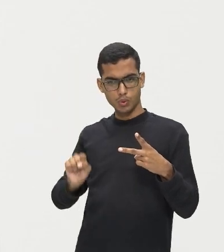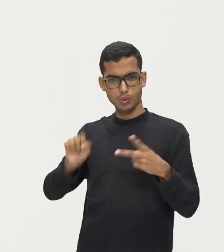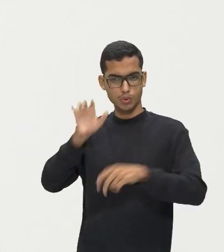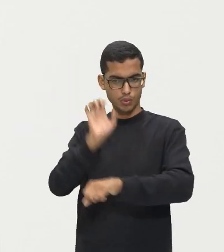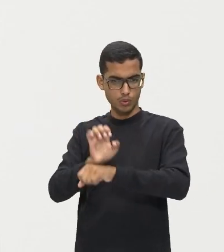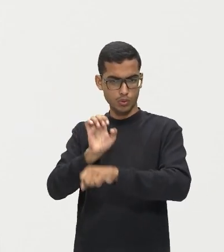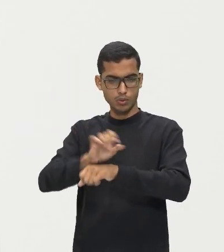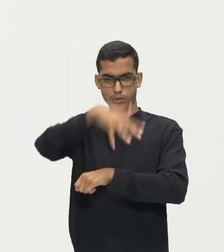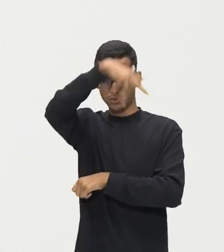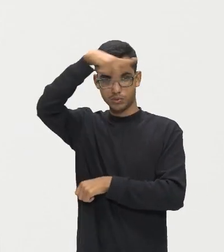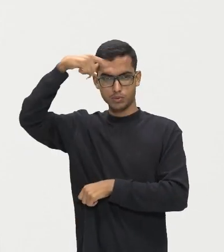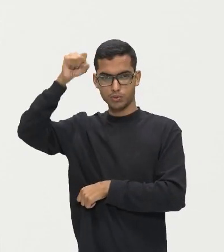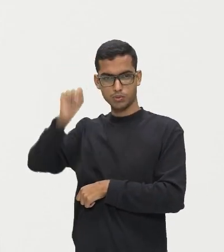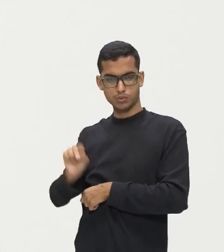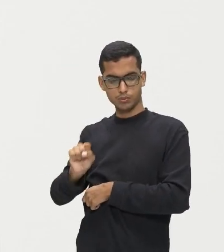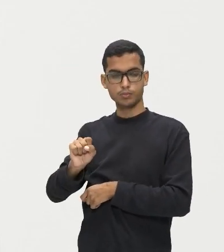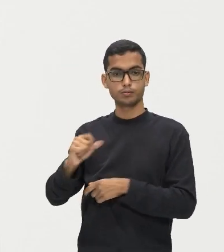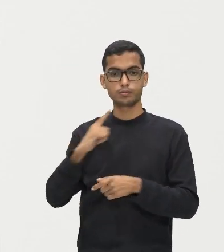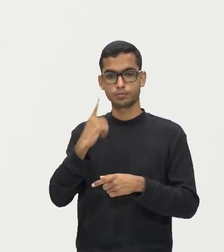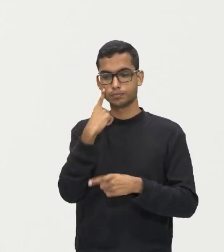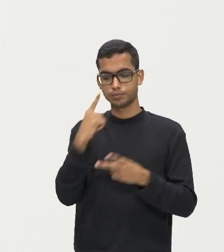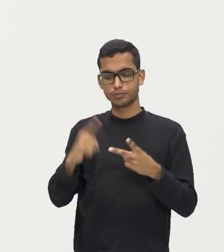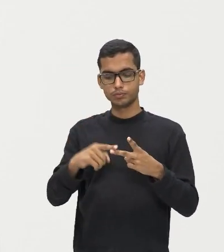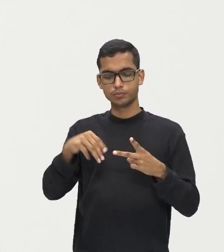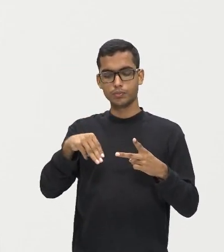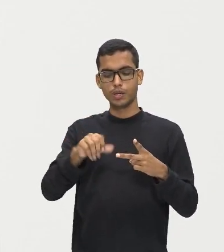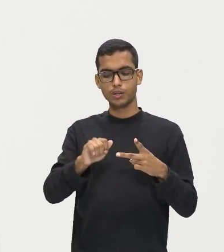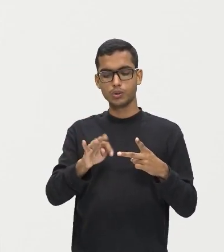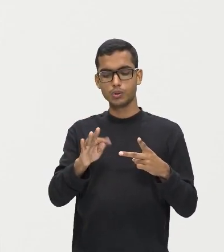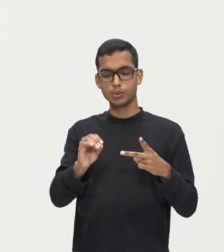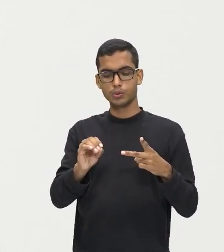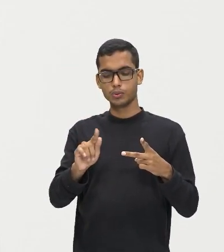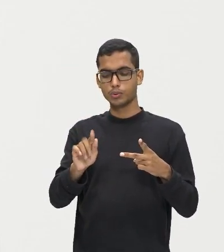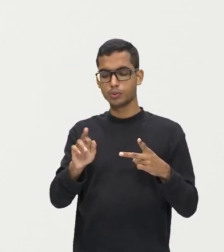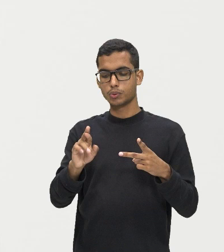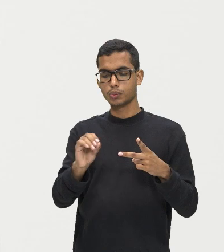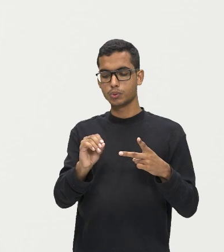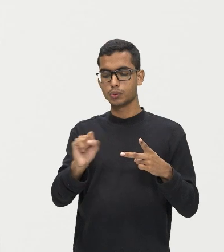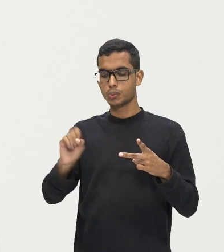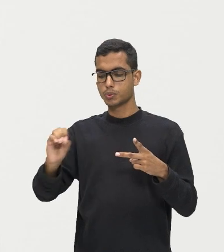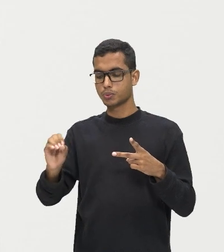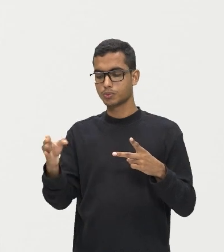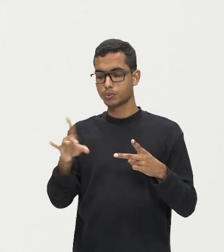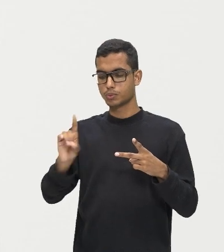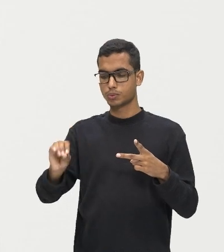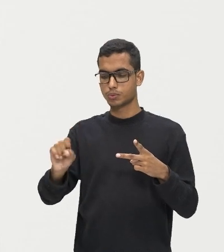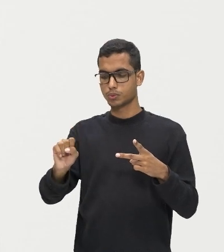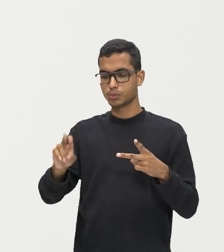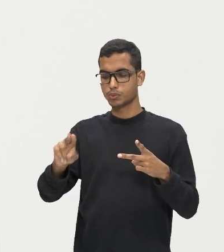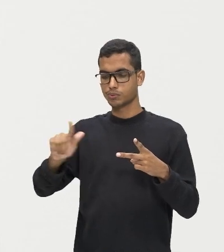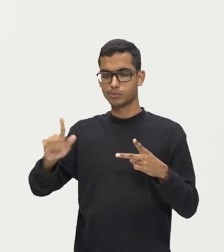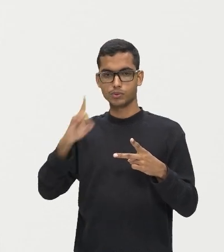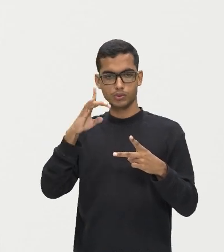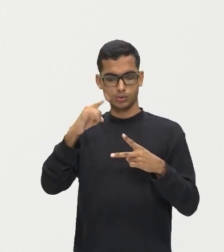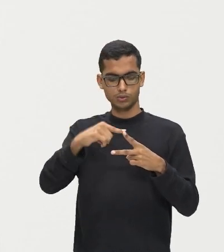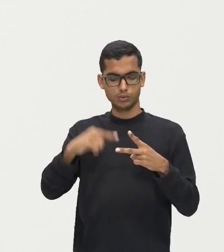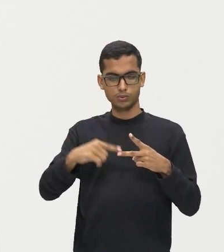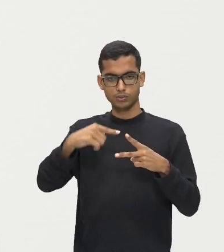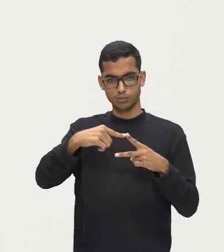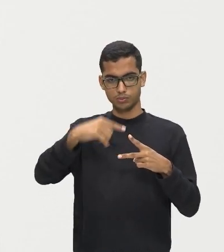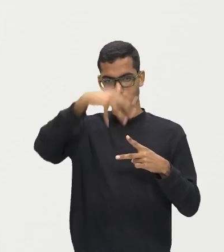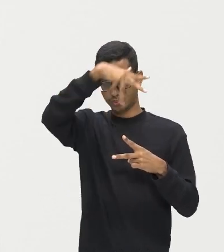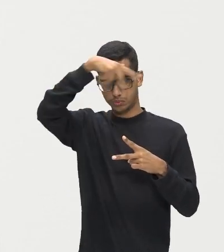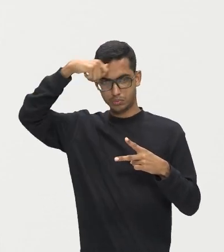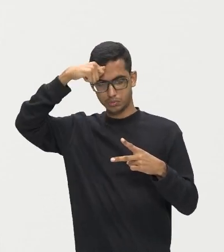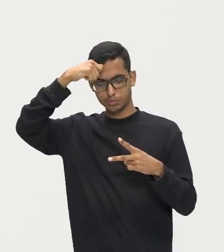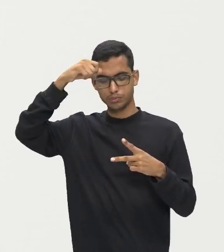mapa, eu posso dizer que o bioma Pantanal está presente apenas dentro dos estados do Mato Grosso e Mato Grosso do